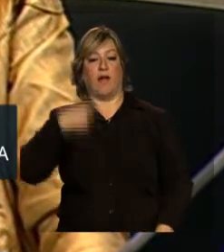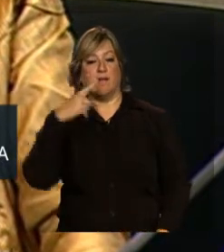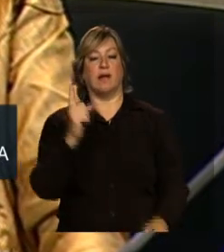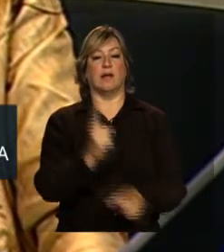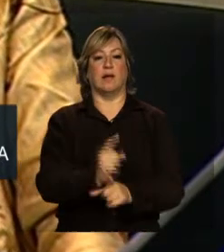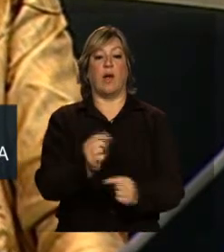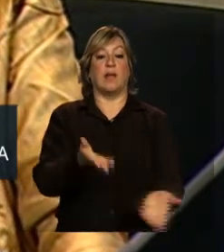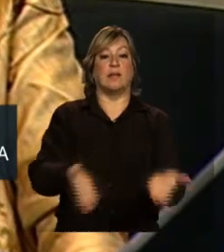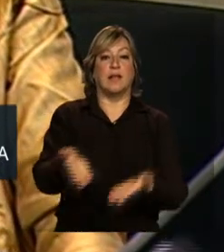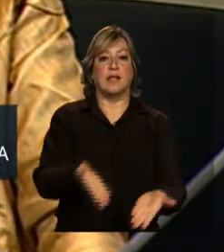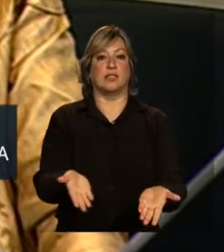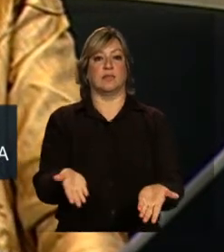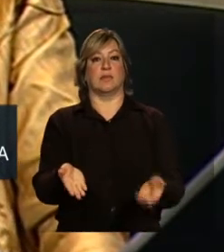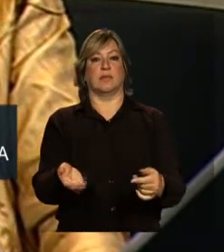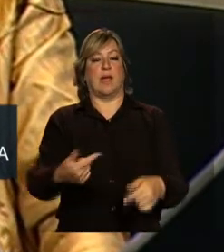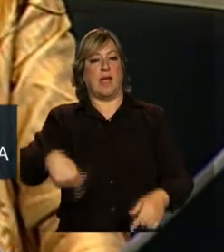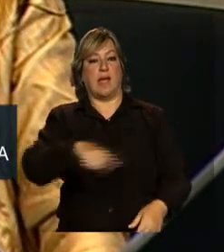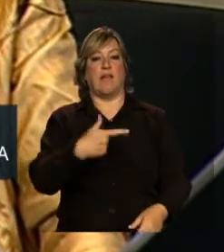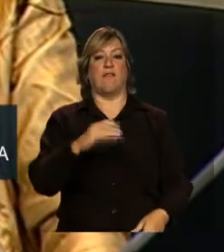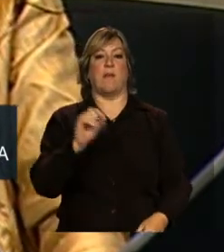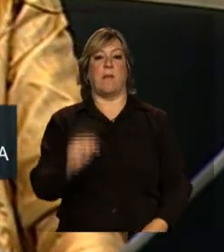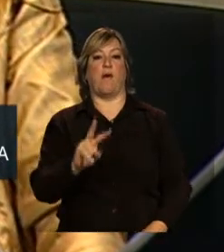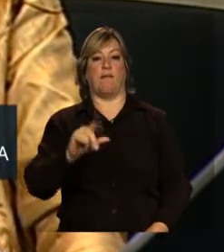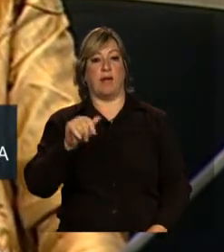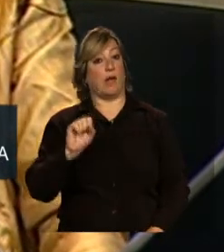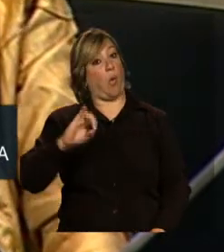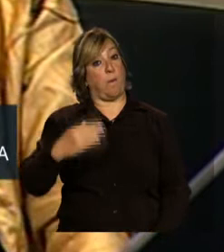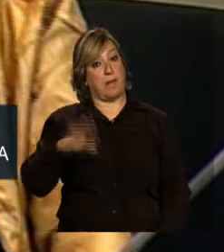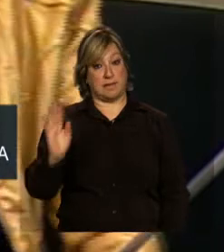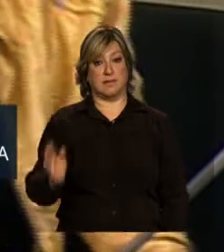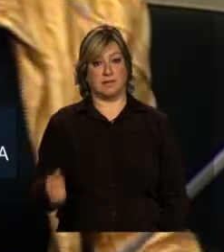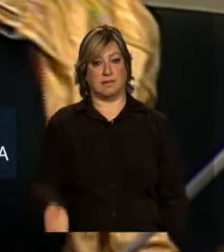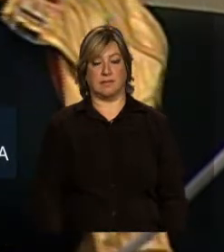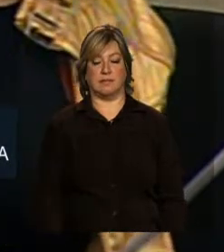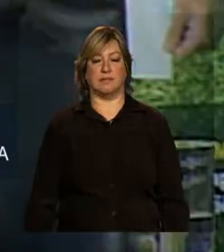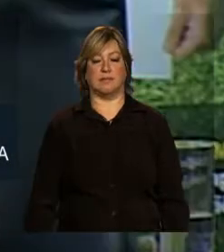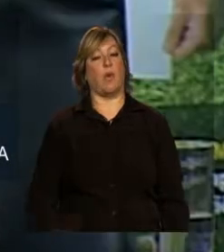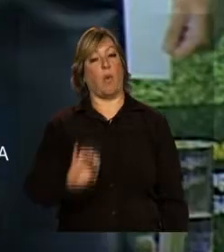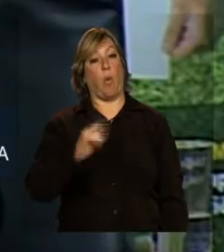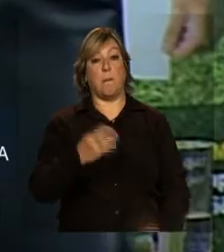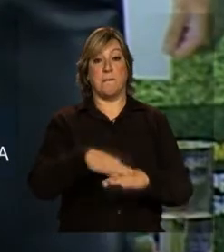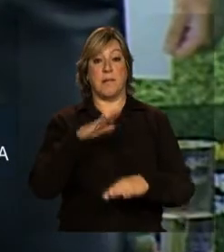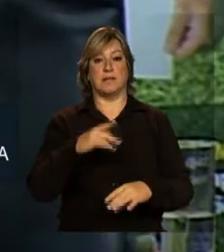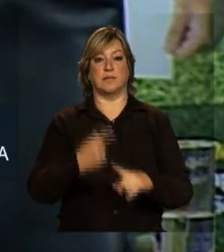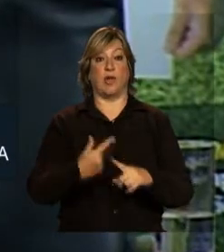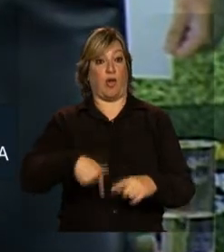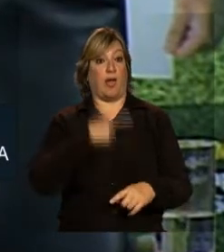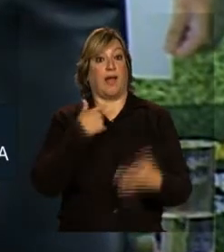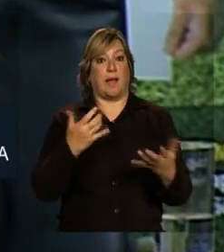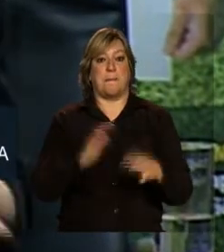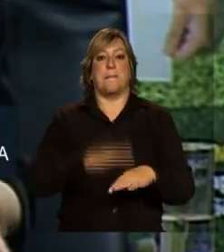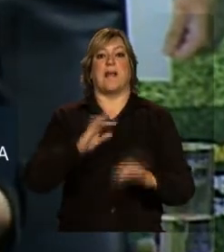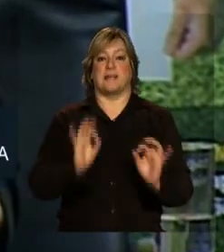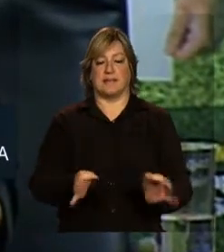atendimento, o preenchimento dessas 20 mil vagas ou mais. Ou mais, porque é o nosso Exatamente. Objetivo que seja mais também, né?